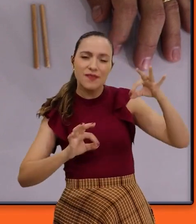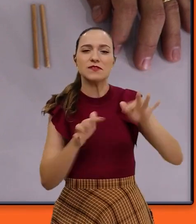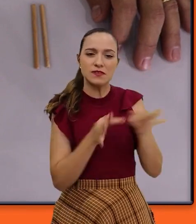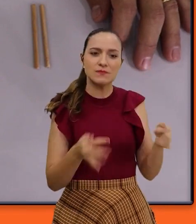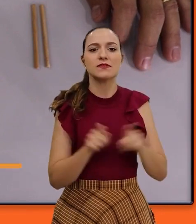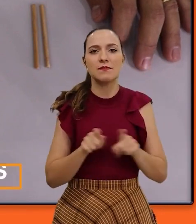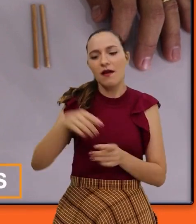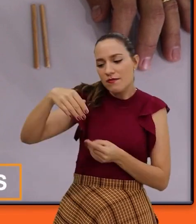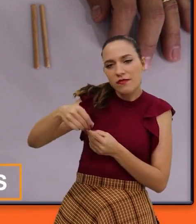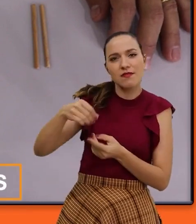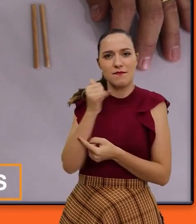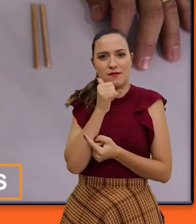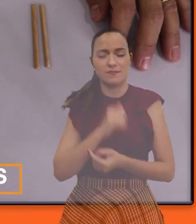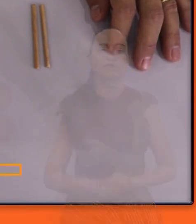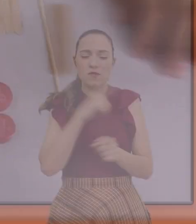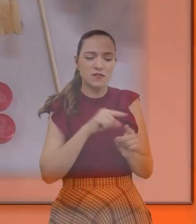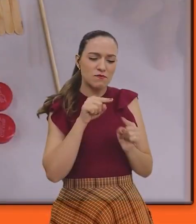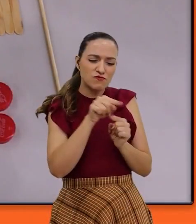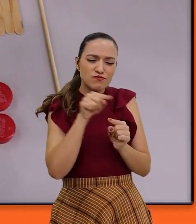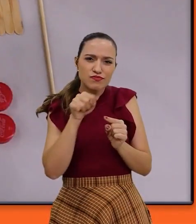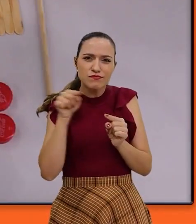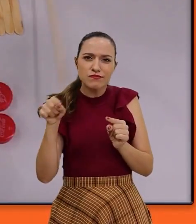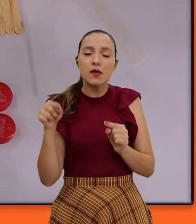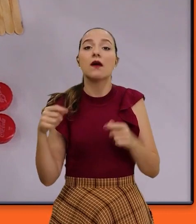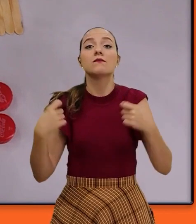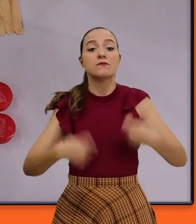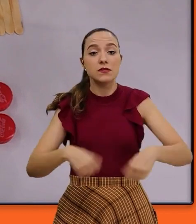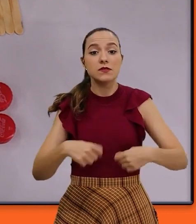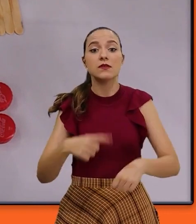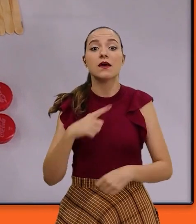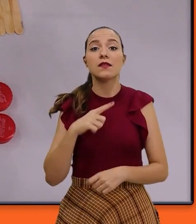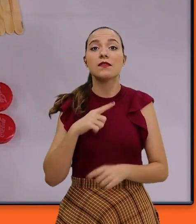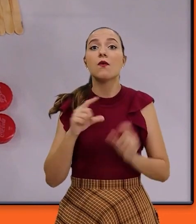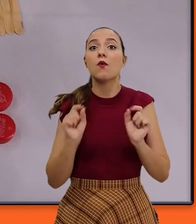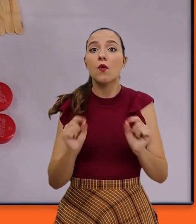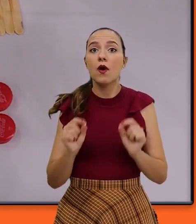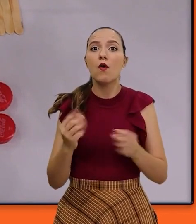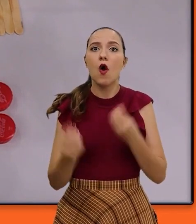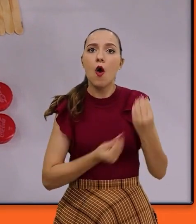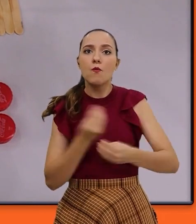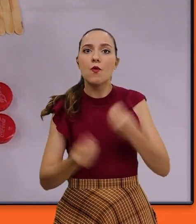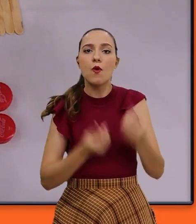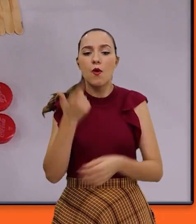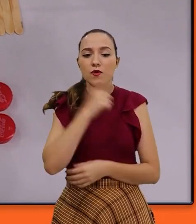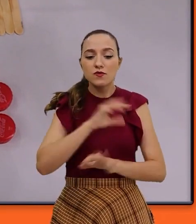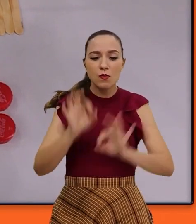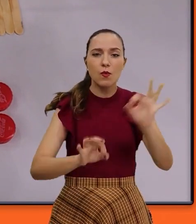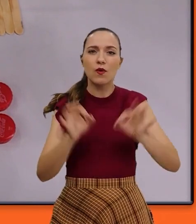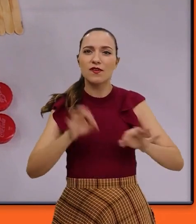de bateria e um interruptor simples. Precisamos colocar o eixo da moto